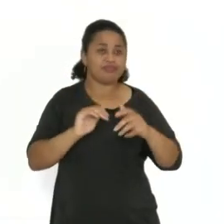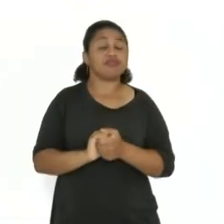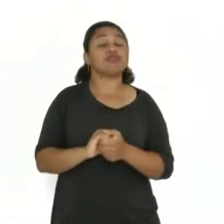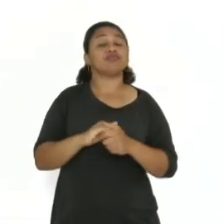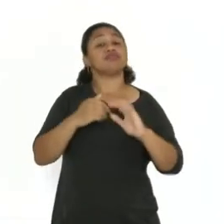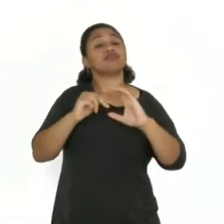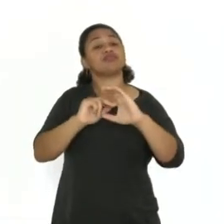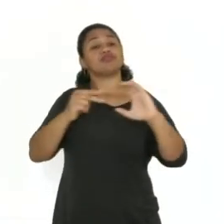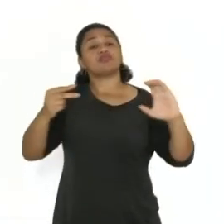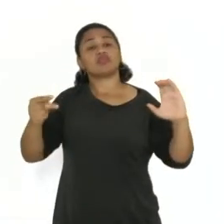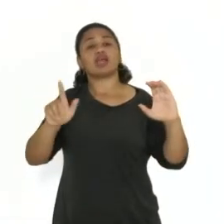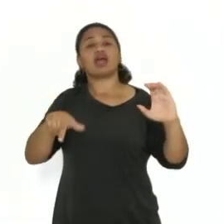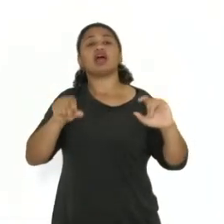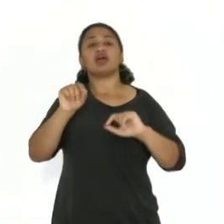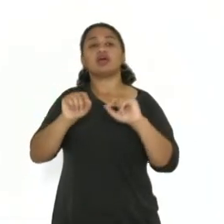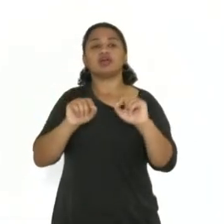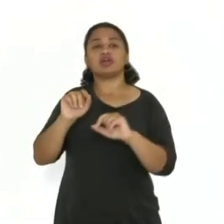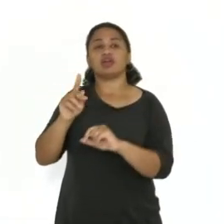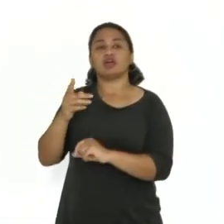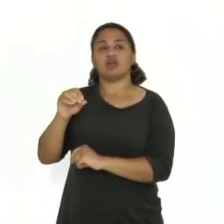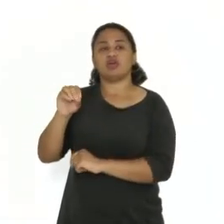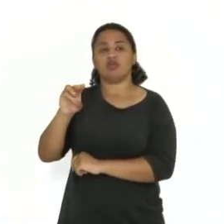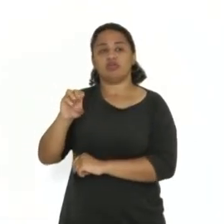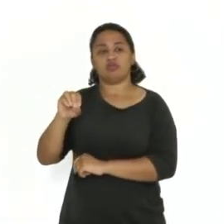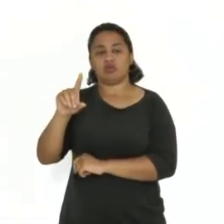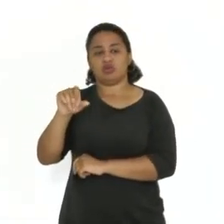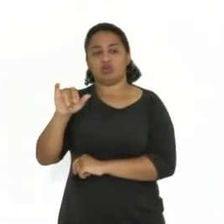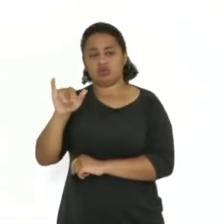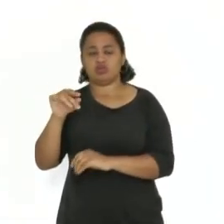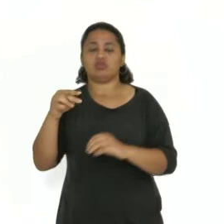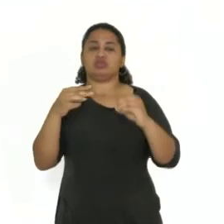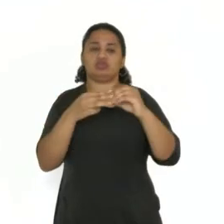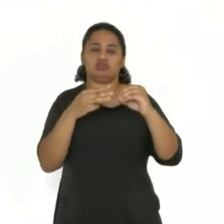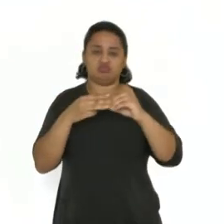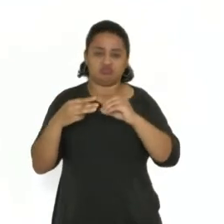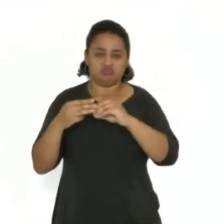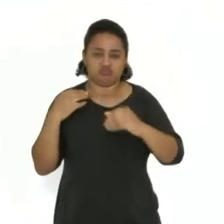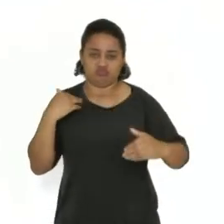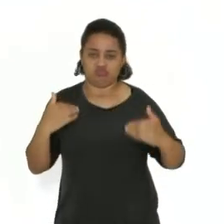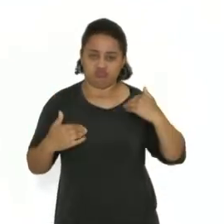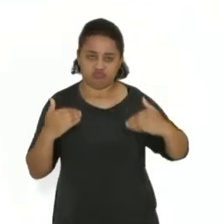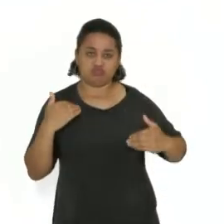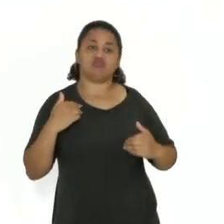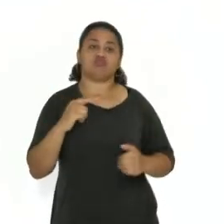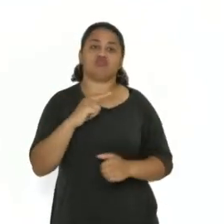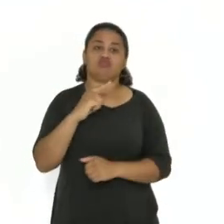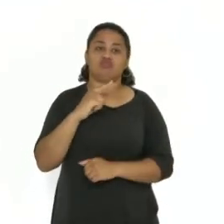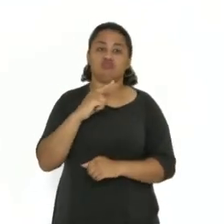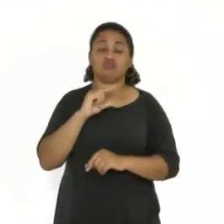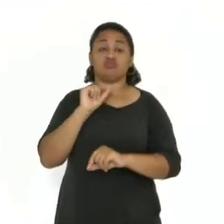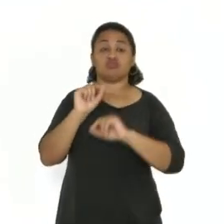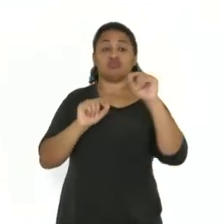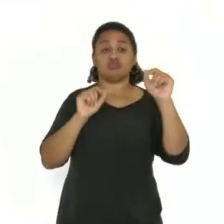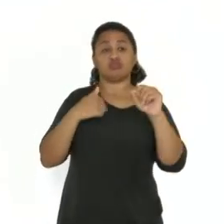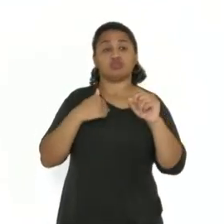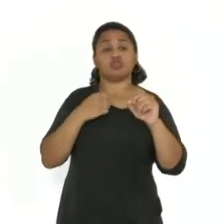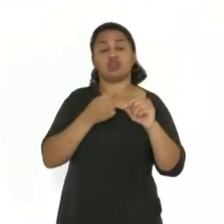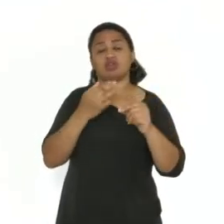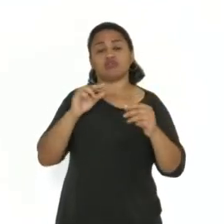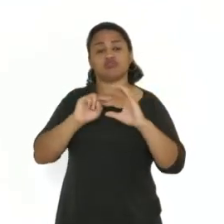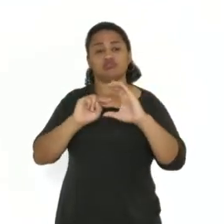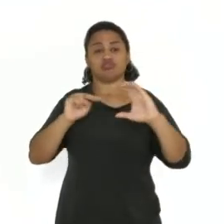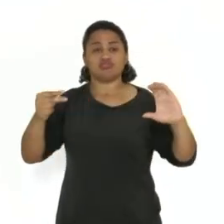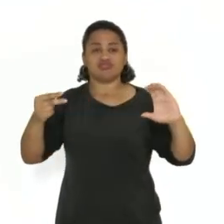são homólogos, ou seja, as células somáticas do nosso corpo possuem em seu número cromossomos